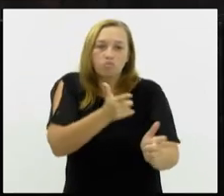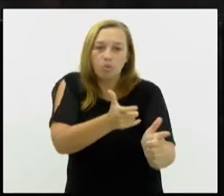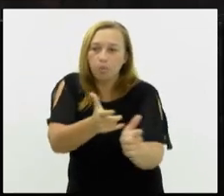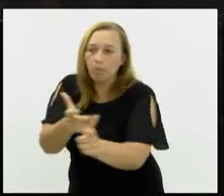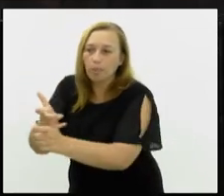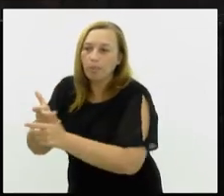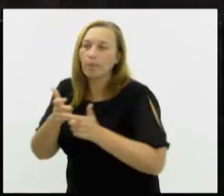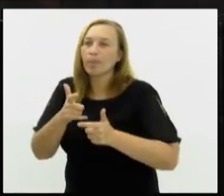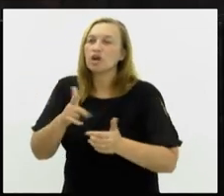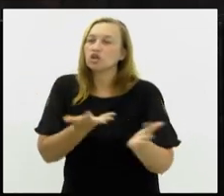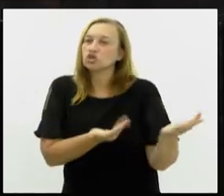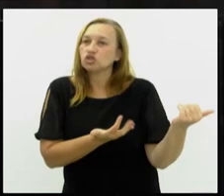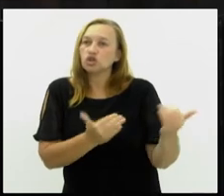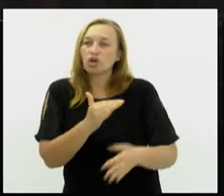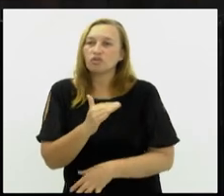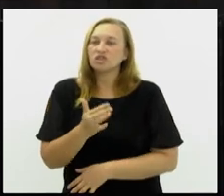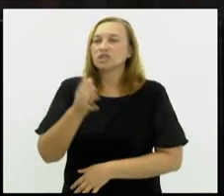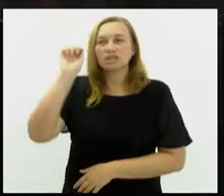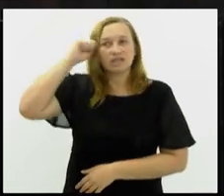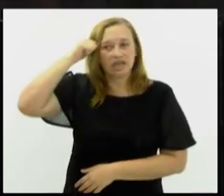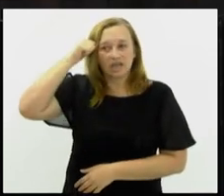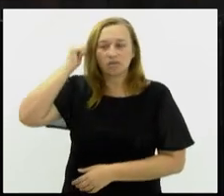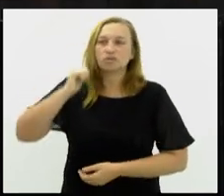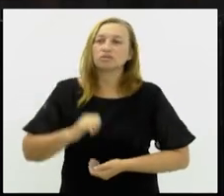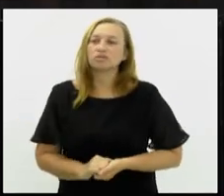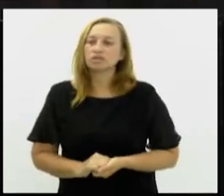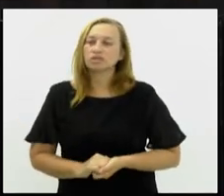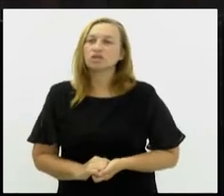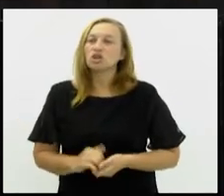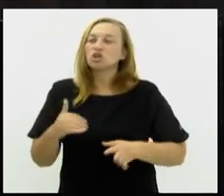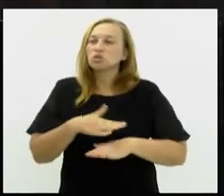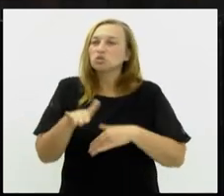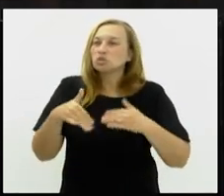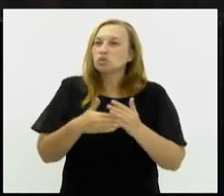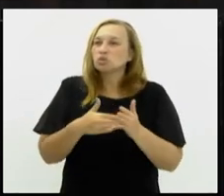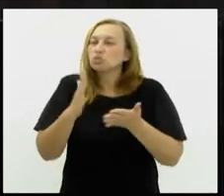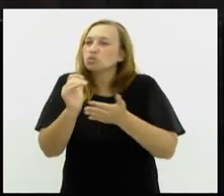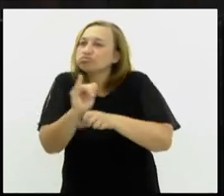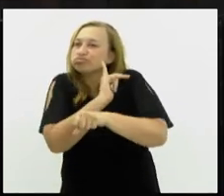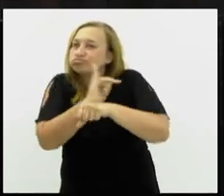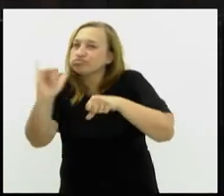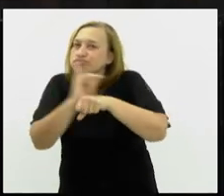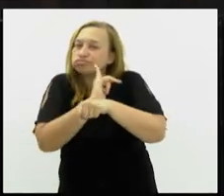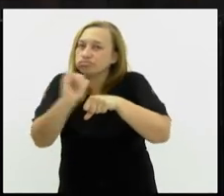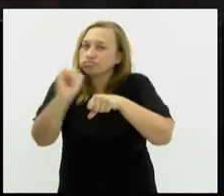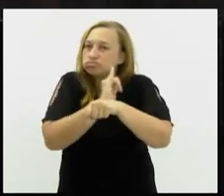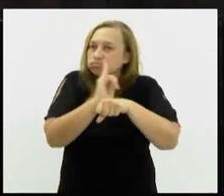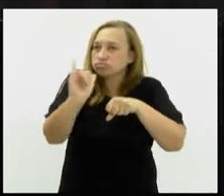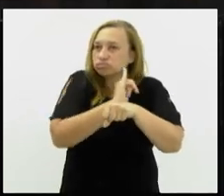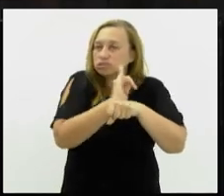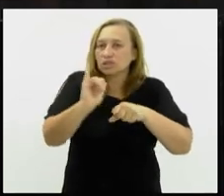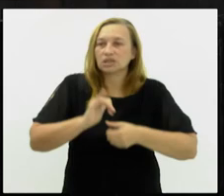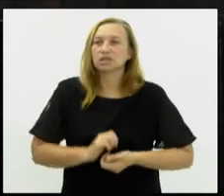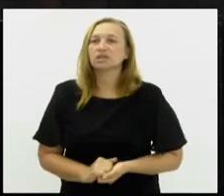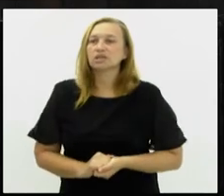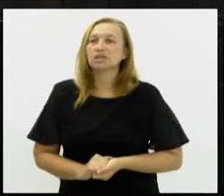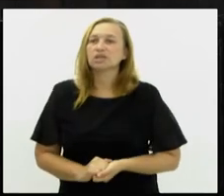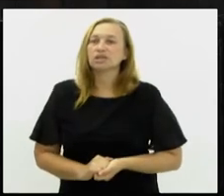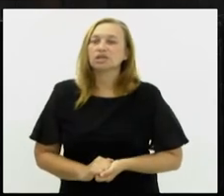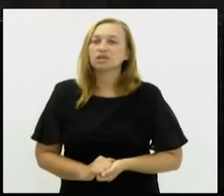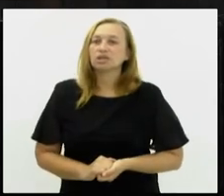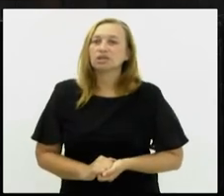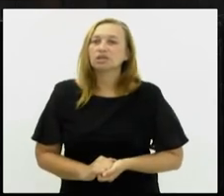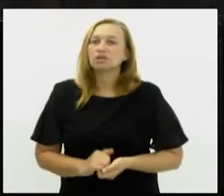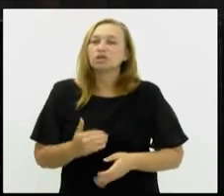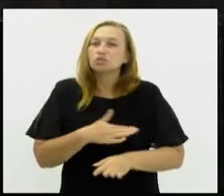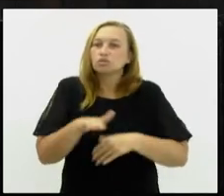negros. Não há coincidência. O que há é toda uma estratégia de vilipendiar aqueles e aquelas